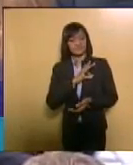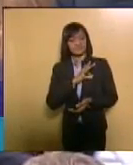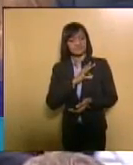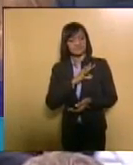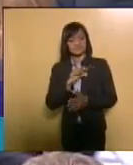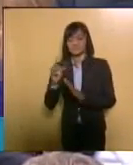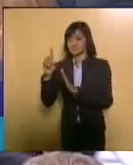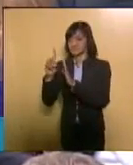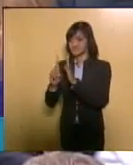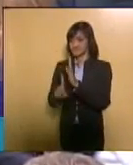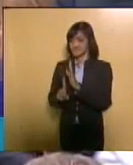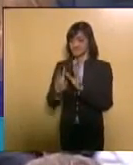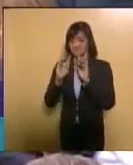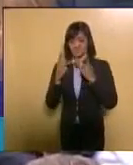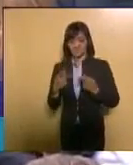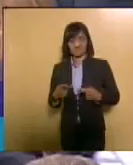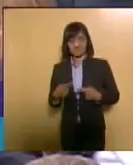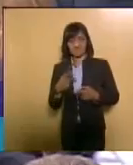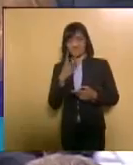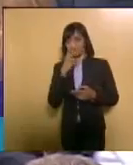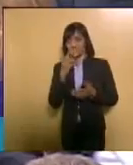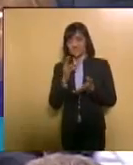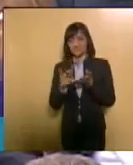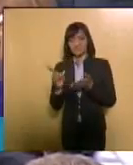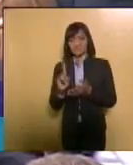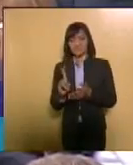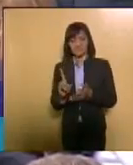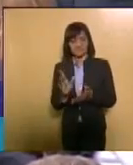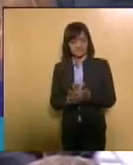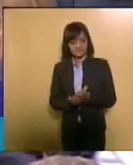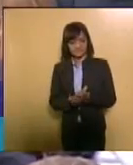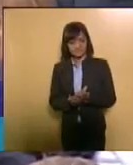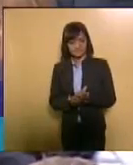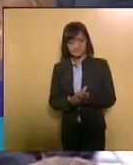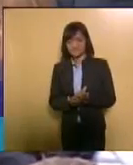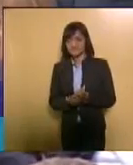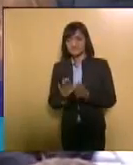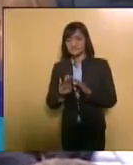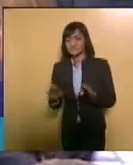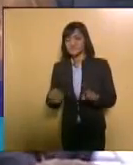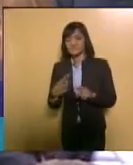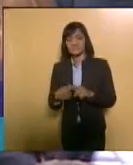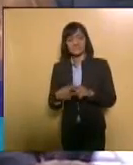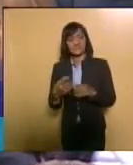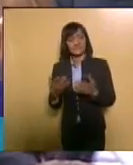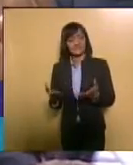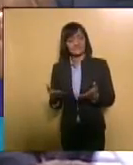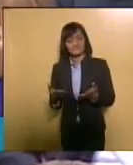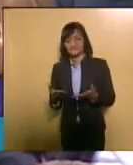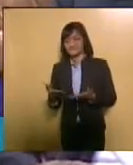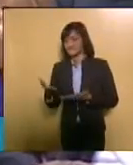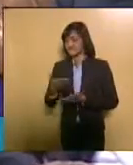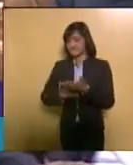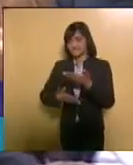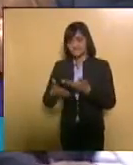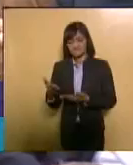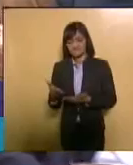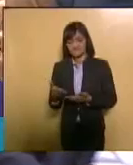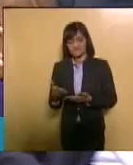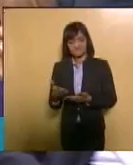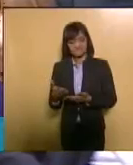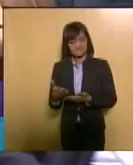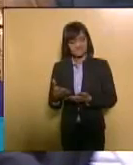Direitos Humanos né a gente como é que a gente conseguiu construir isso né porque e essa relação não não deveria ser